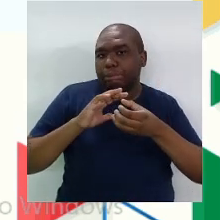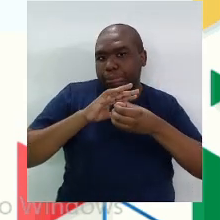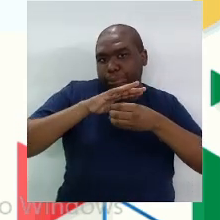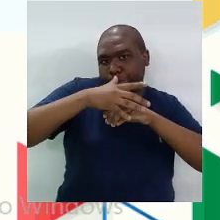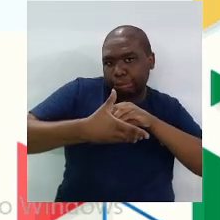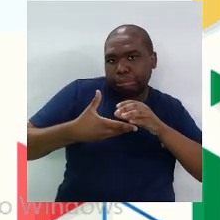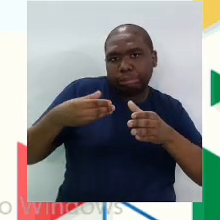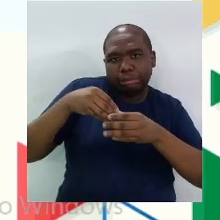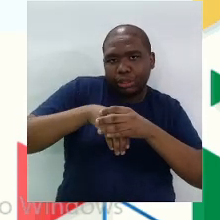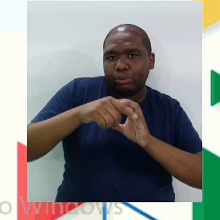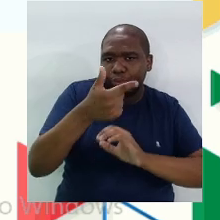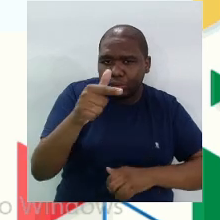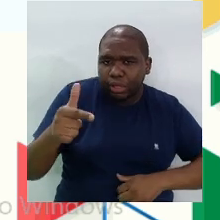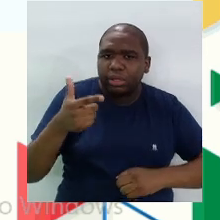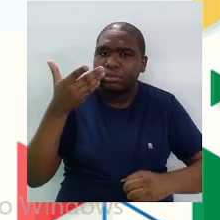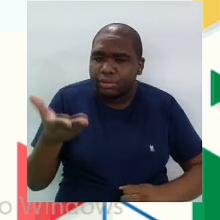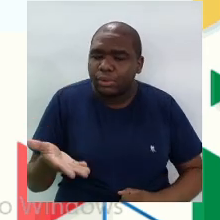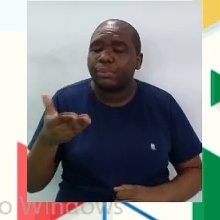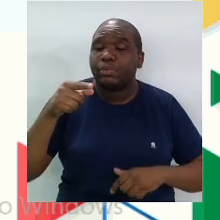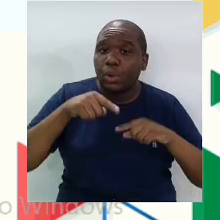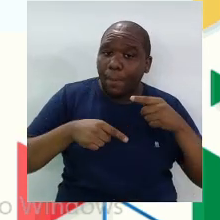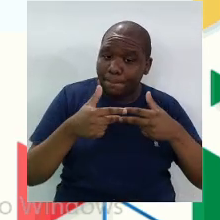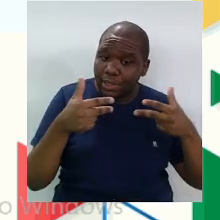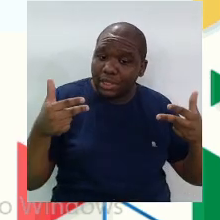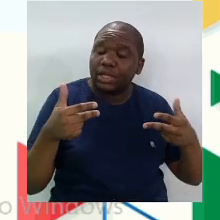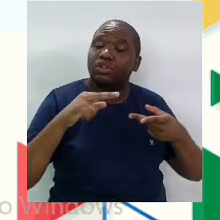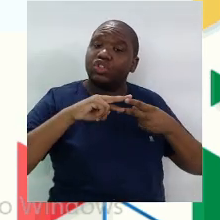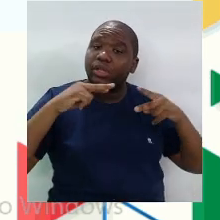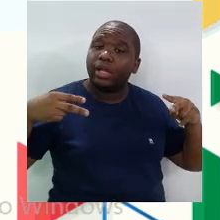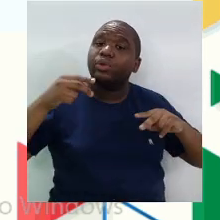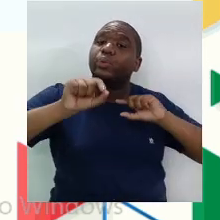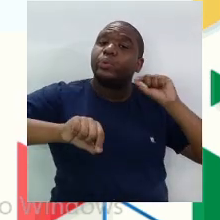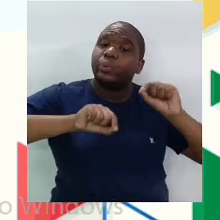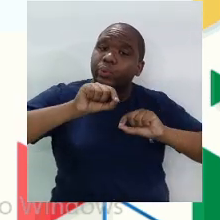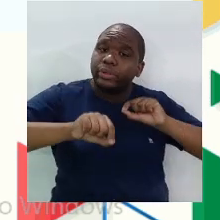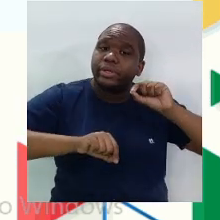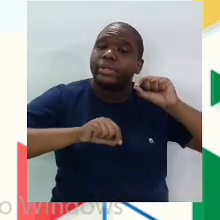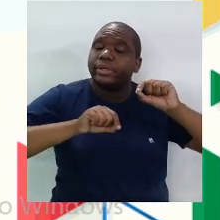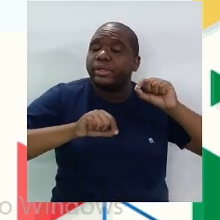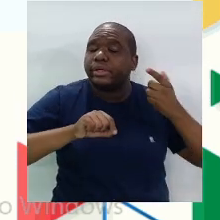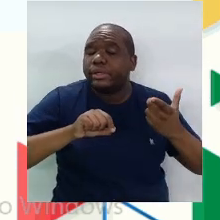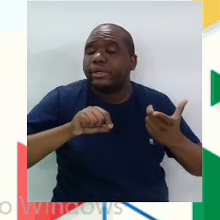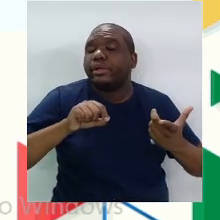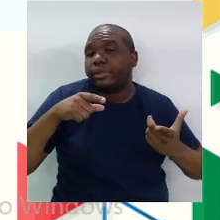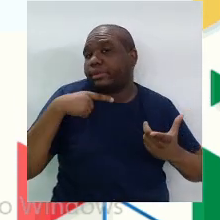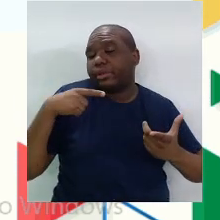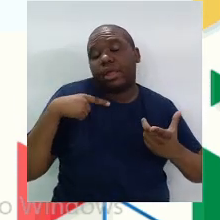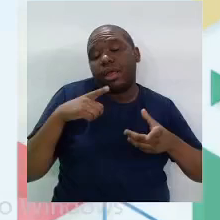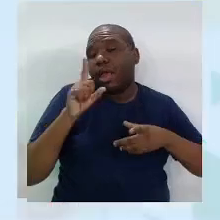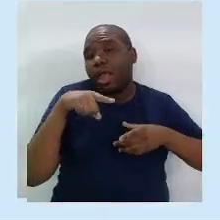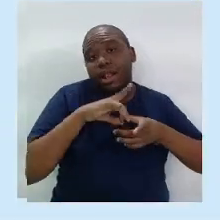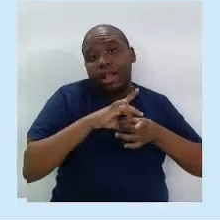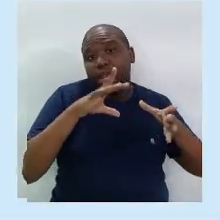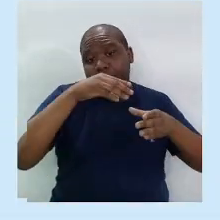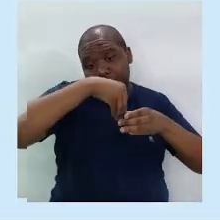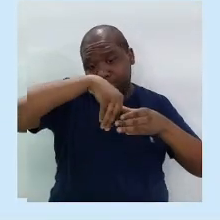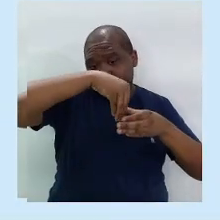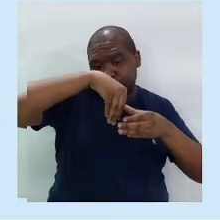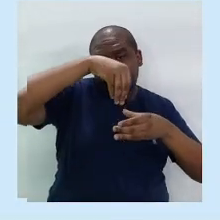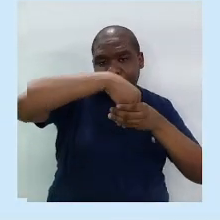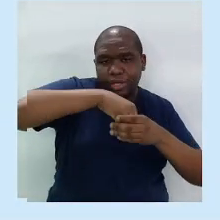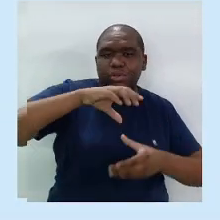Isso quer dizer que seu material genético ele vai estar ali, disperso no